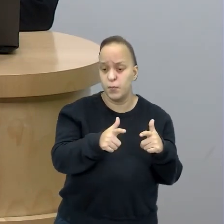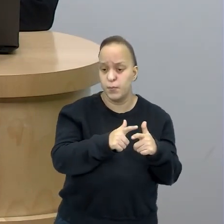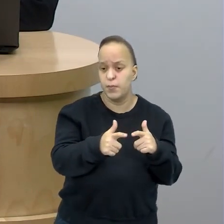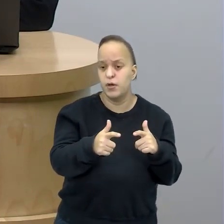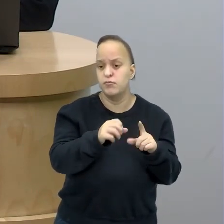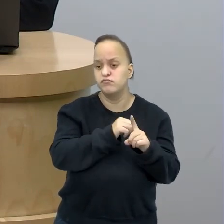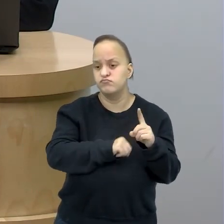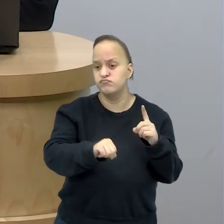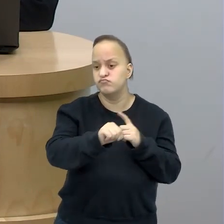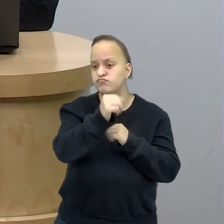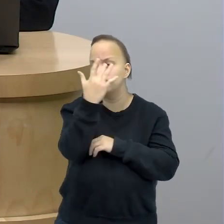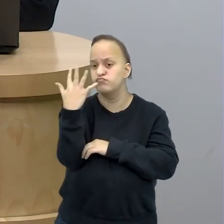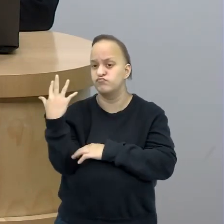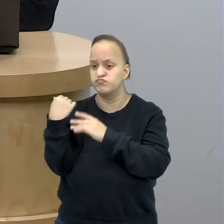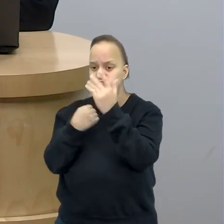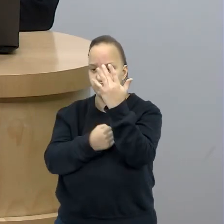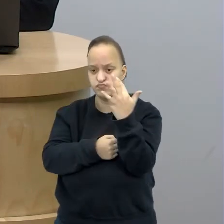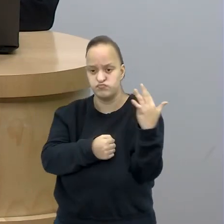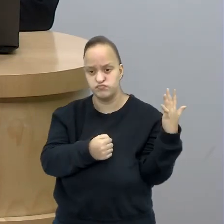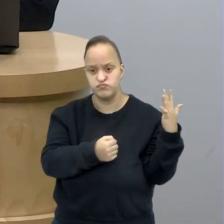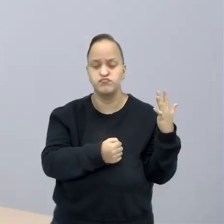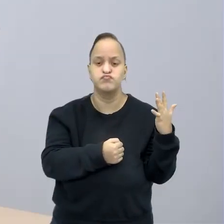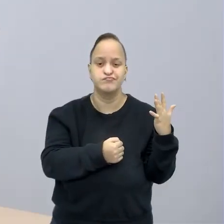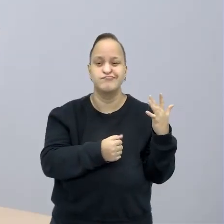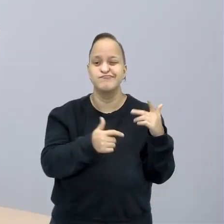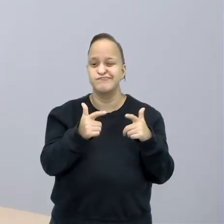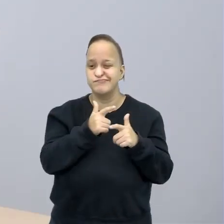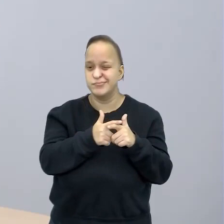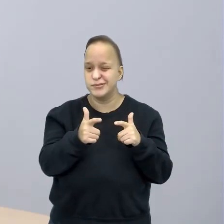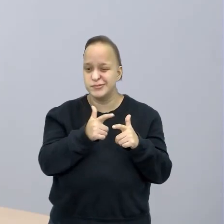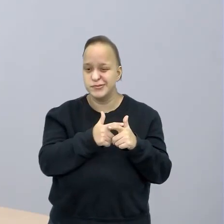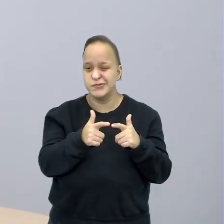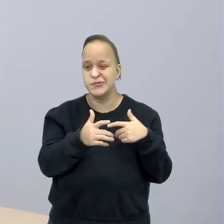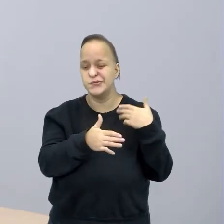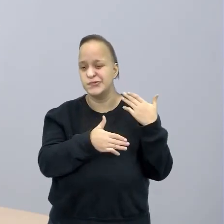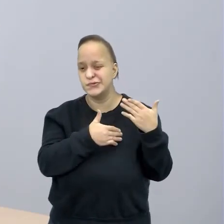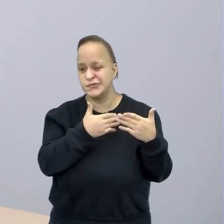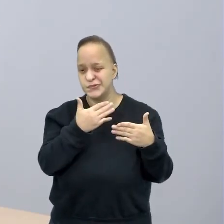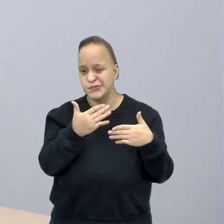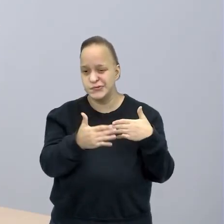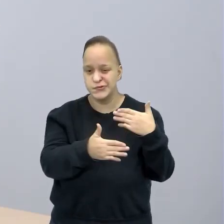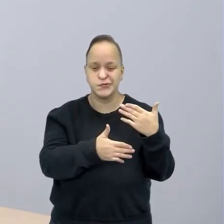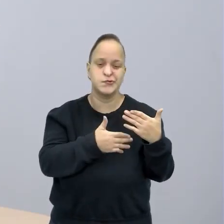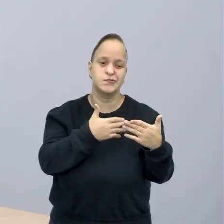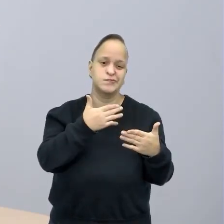não pode falar só socioambientais, a gente fala os problemas que são acarretados, né,